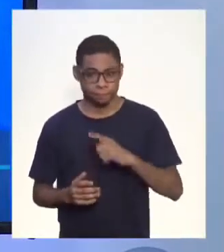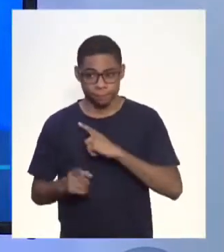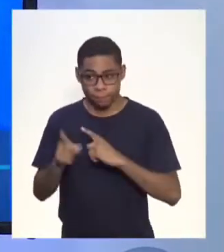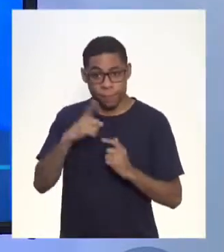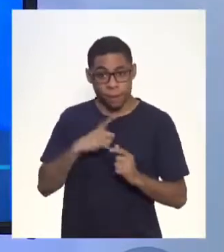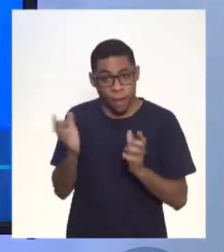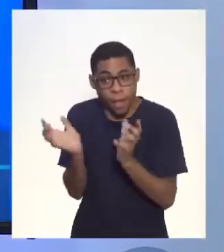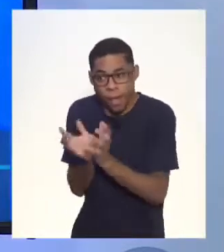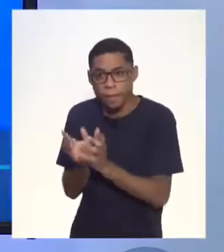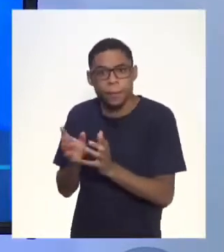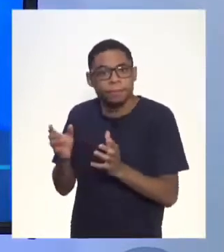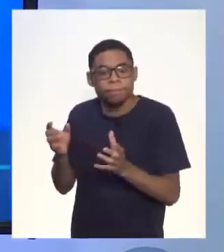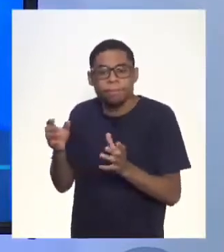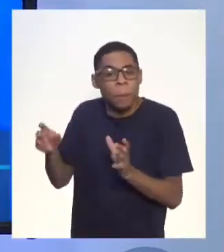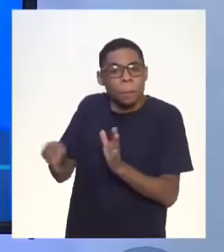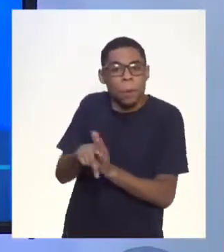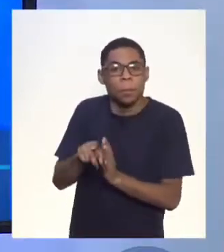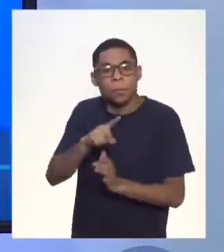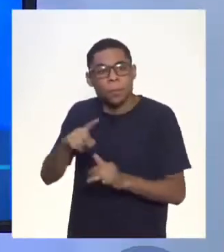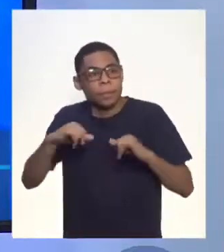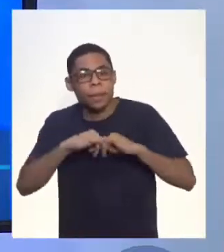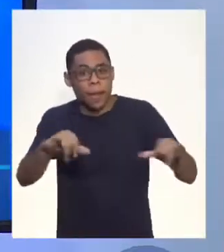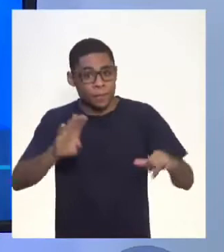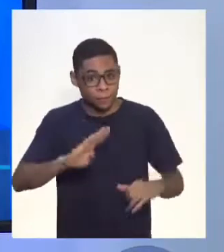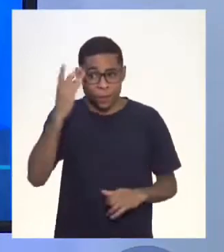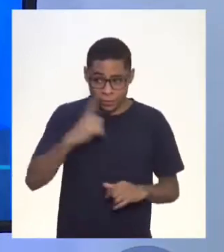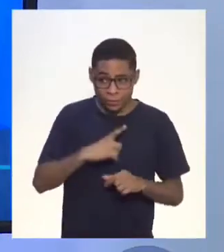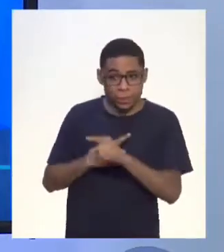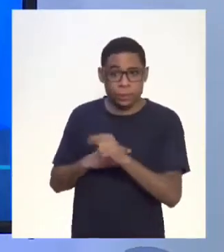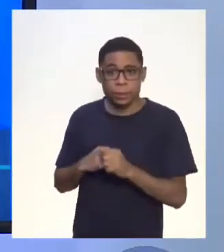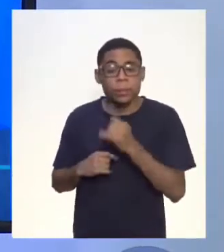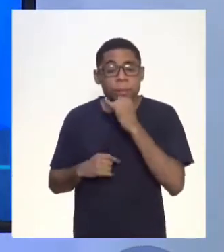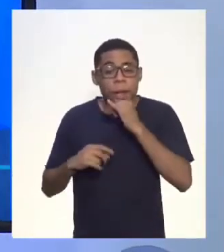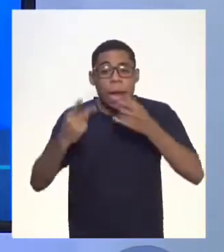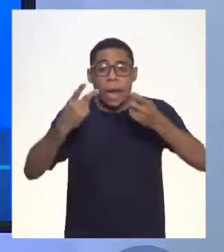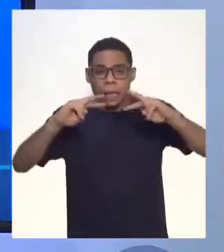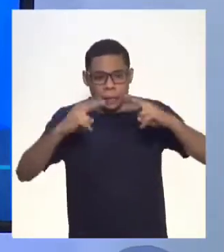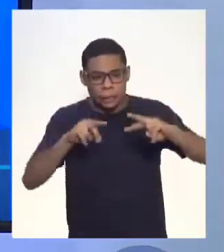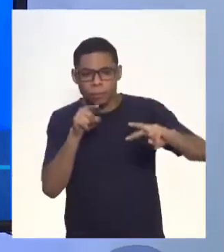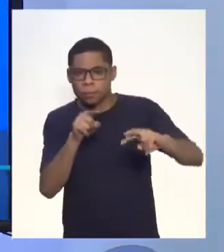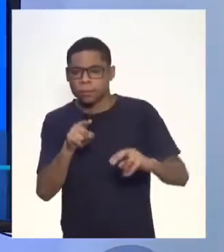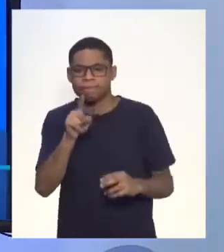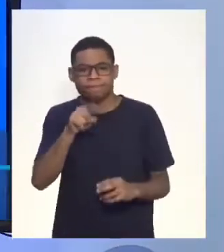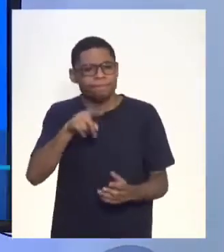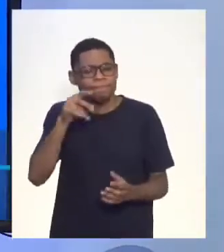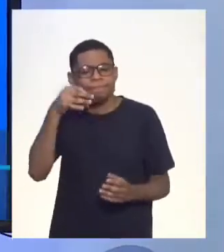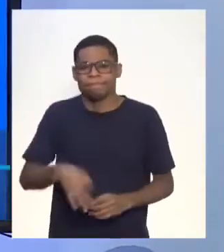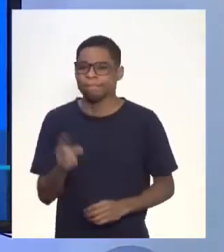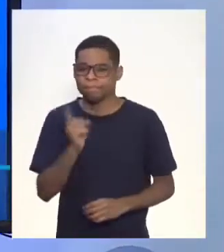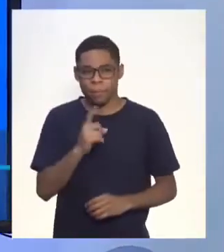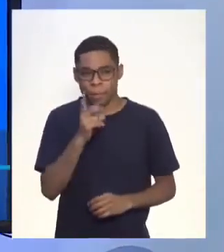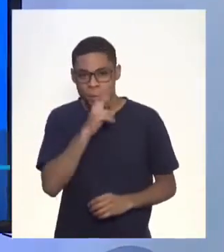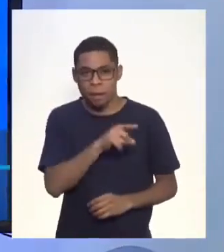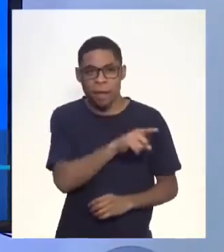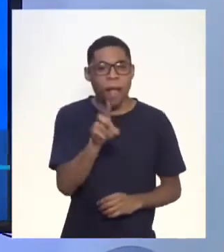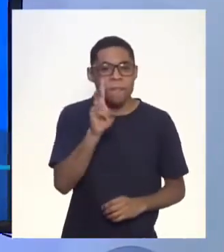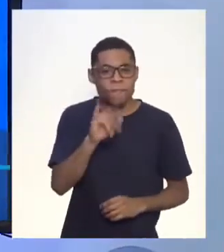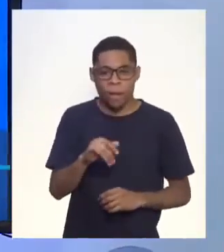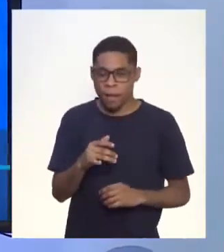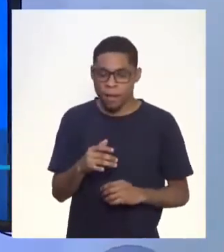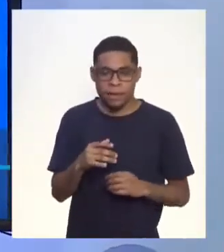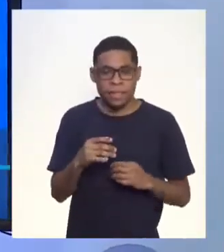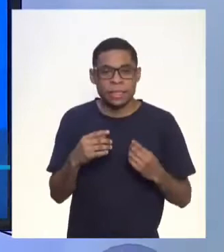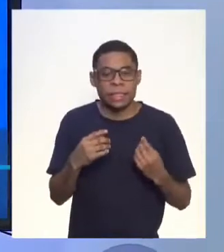fake news, que você, acessando um link que não seja correto, que é uma fraude ali, ele pode danificar os